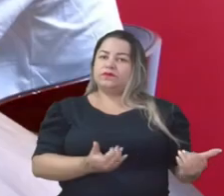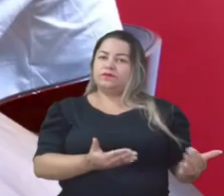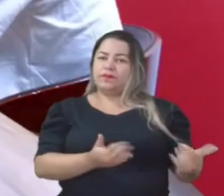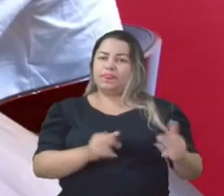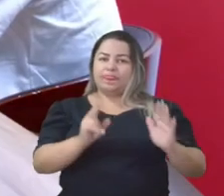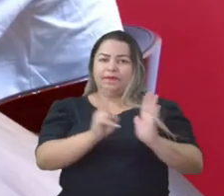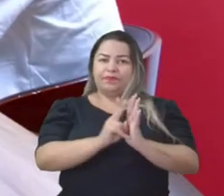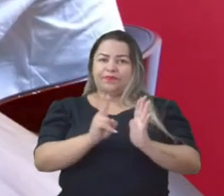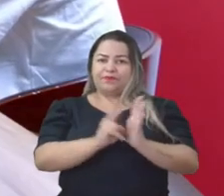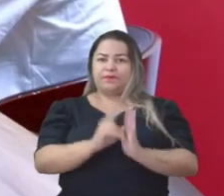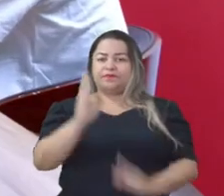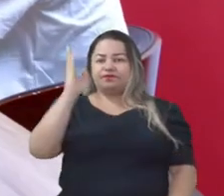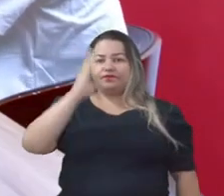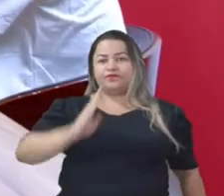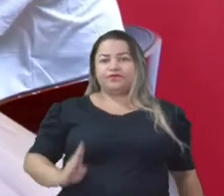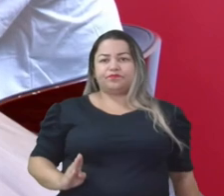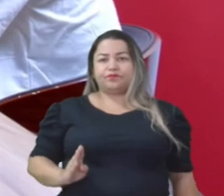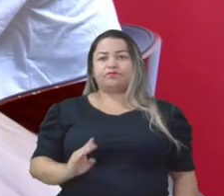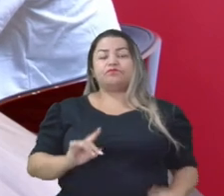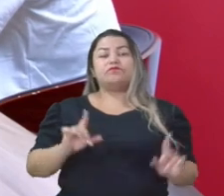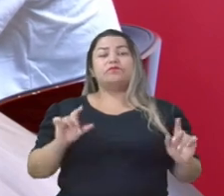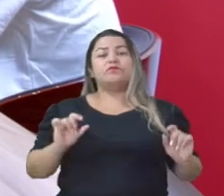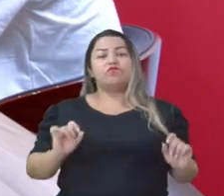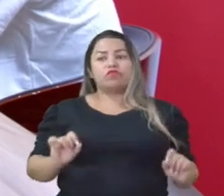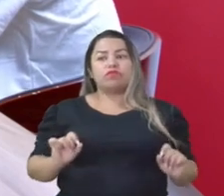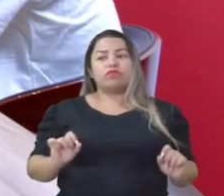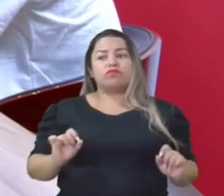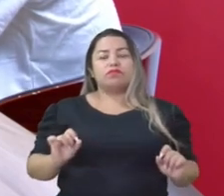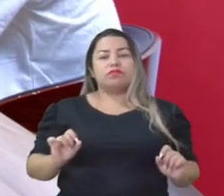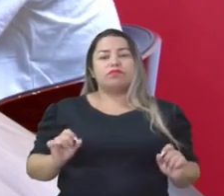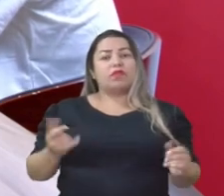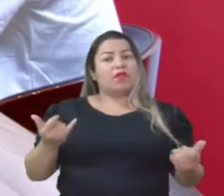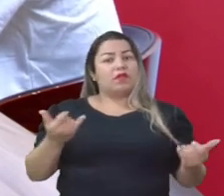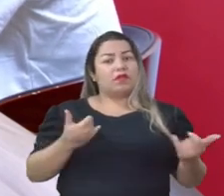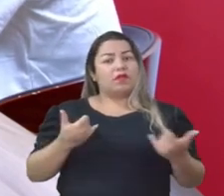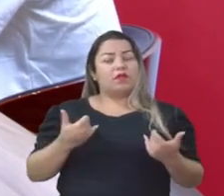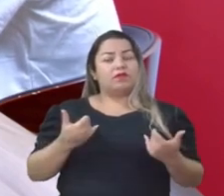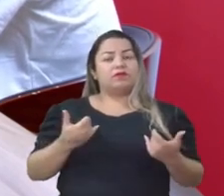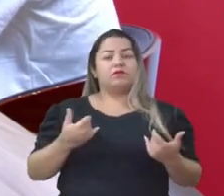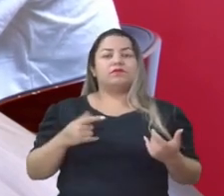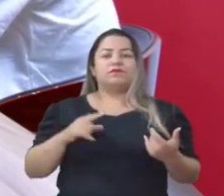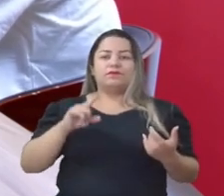Brasil. A abrangência da juventude indígena, ela é bem